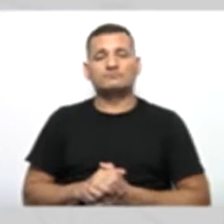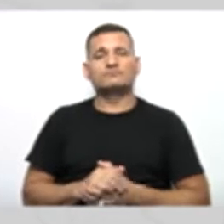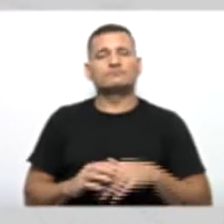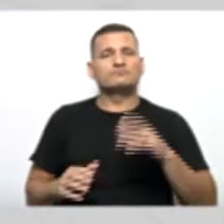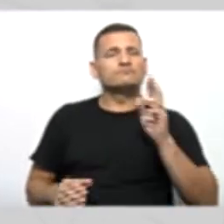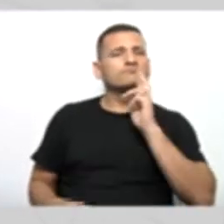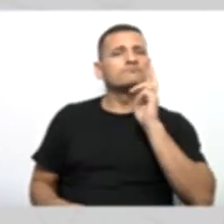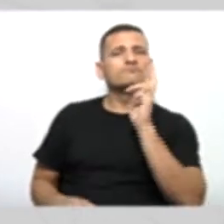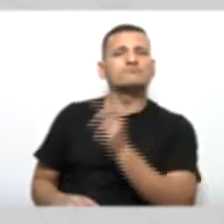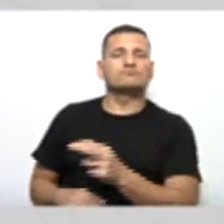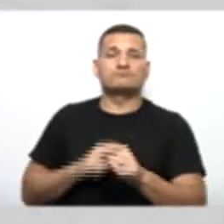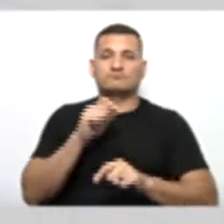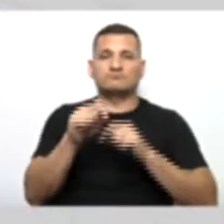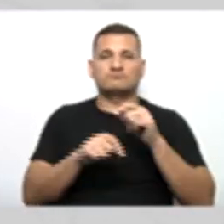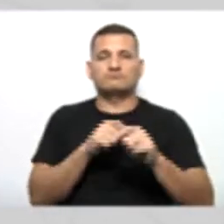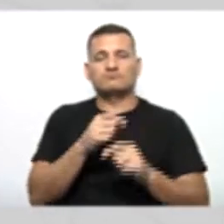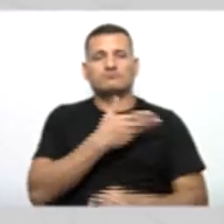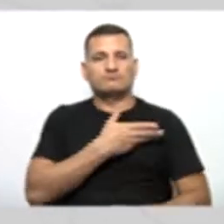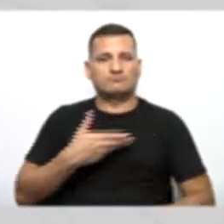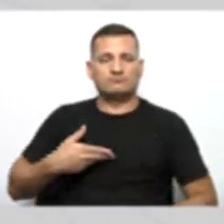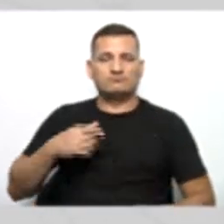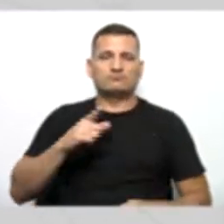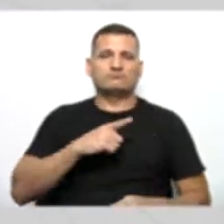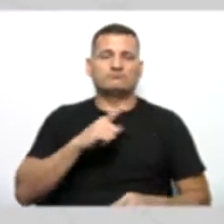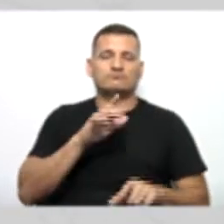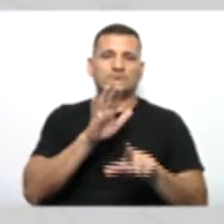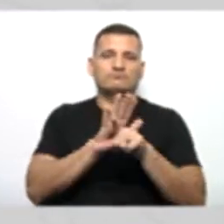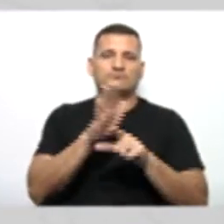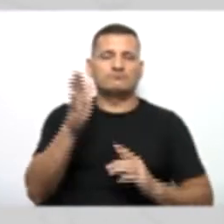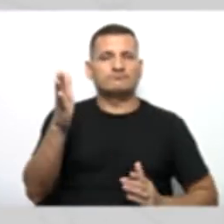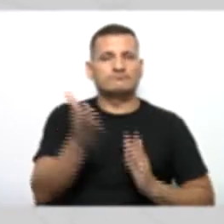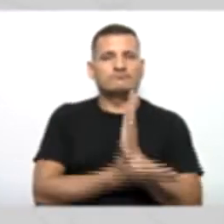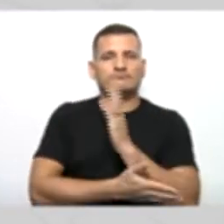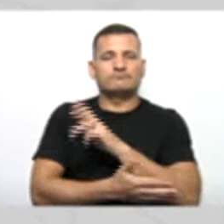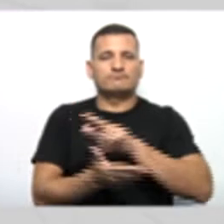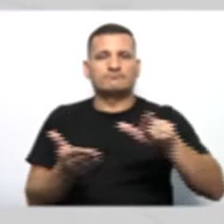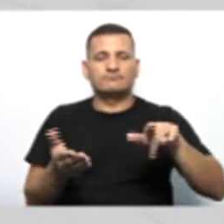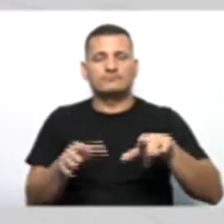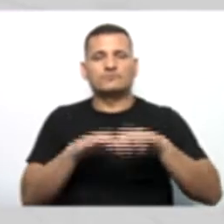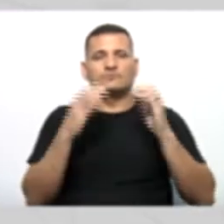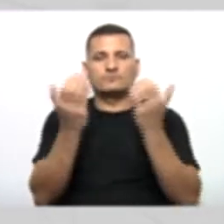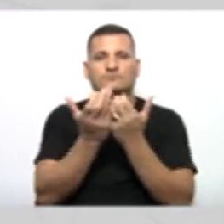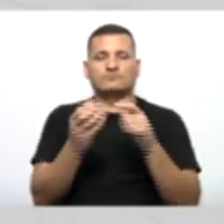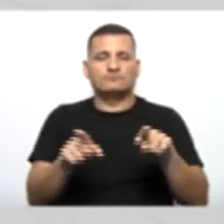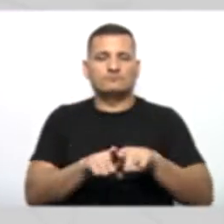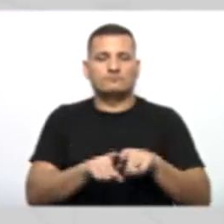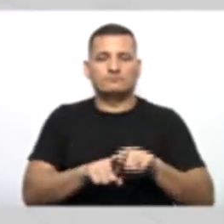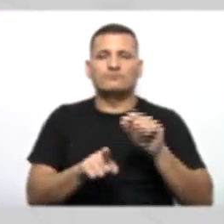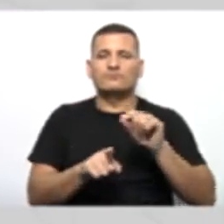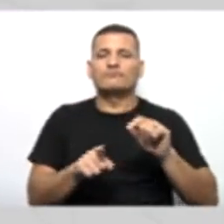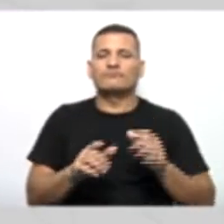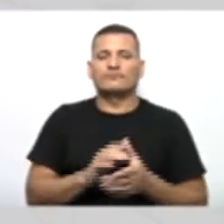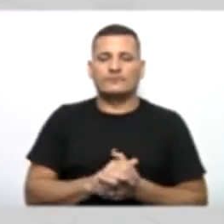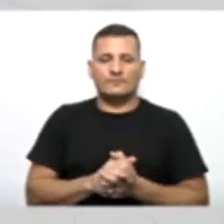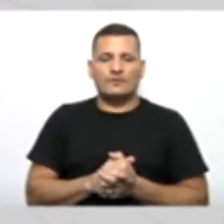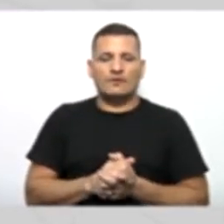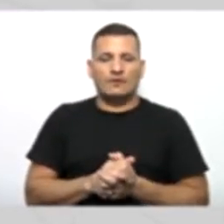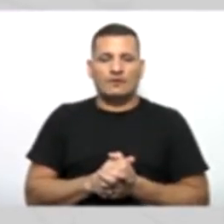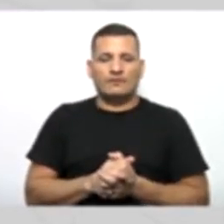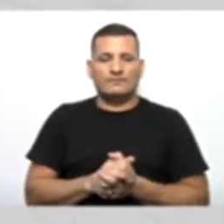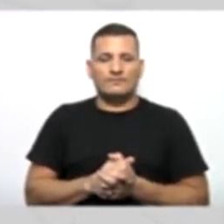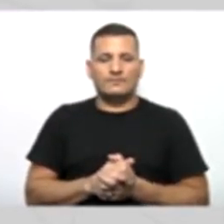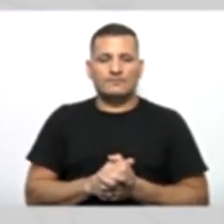os governos aprovaram várias leis e conferências que resultaram no Programa das Nações Unidas para o